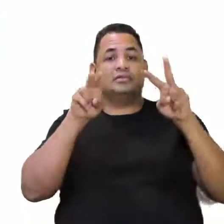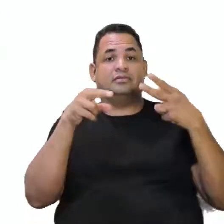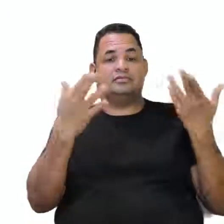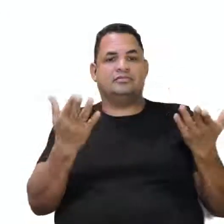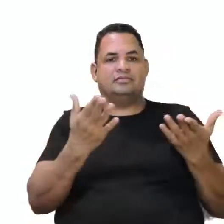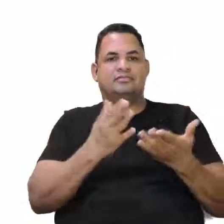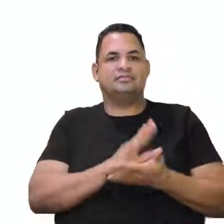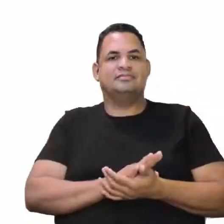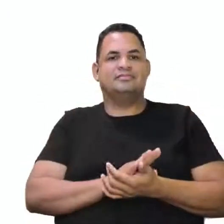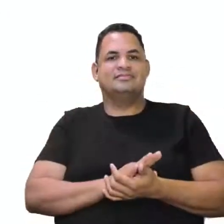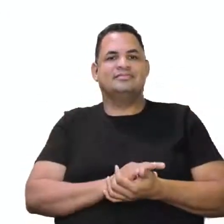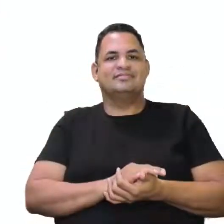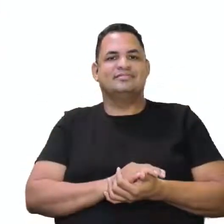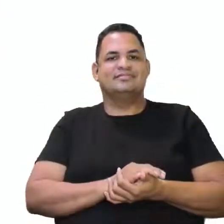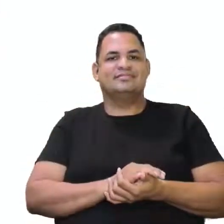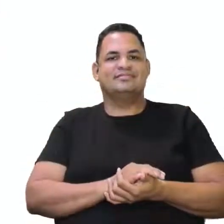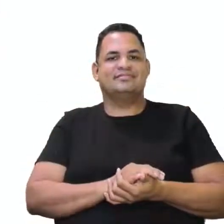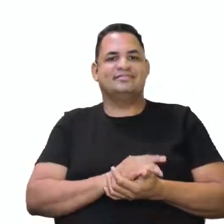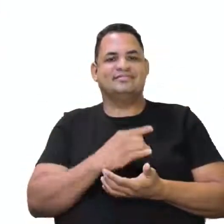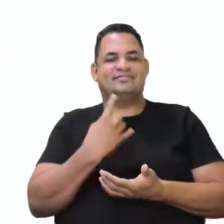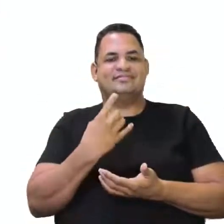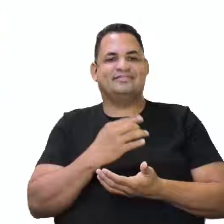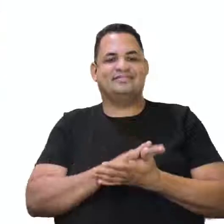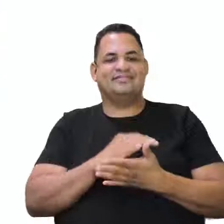Professora, nós vamos brincar de piratas. Não.